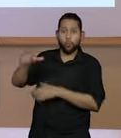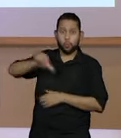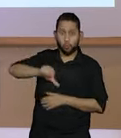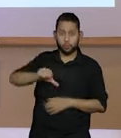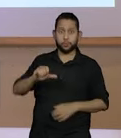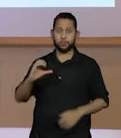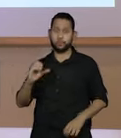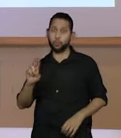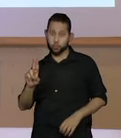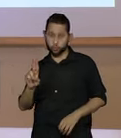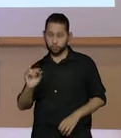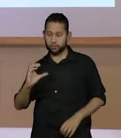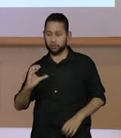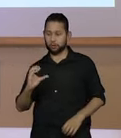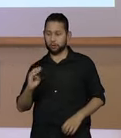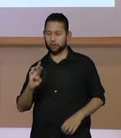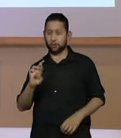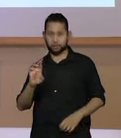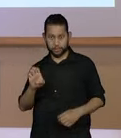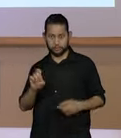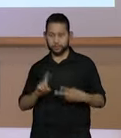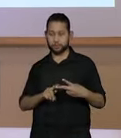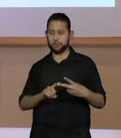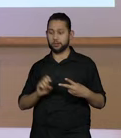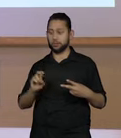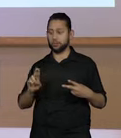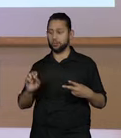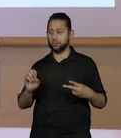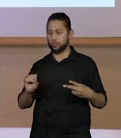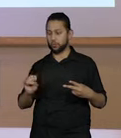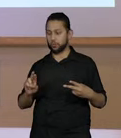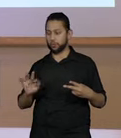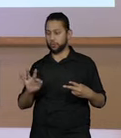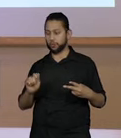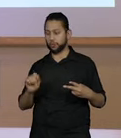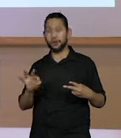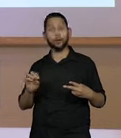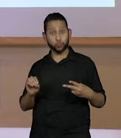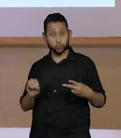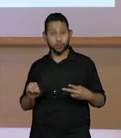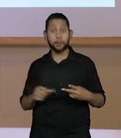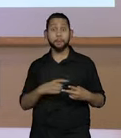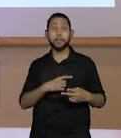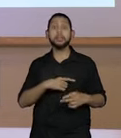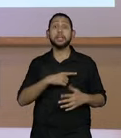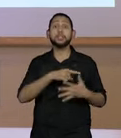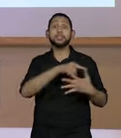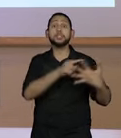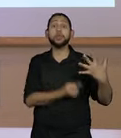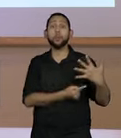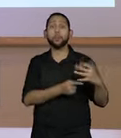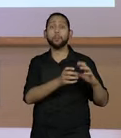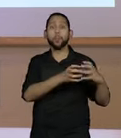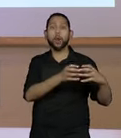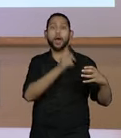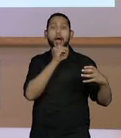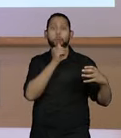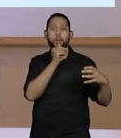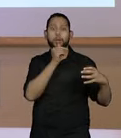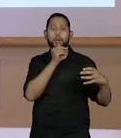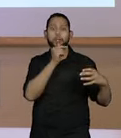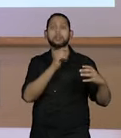cobre, o sulfato e 5 moléculas de água compondo ela. Como que a